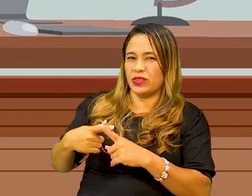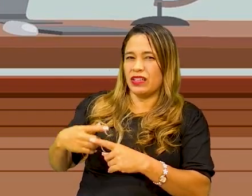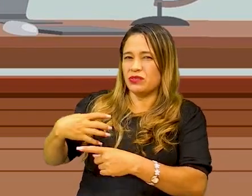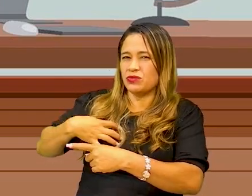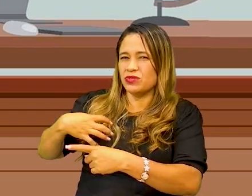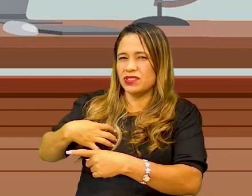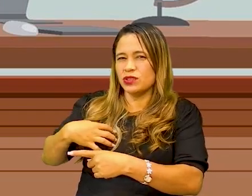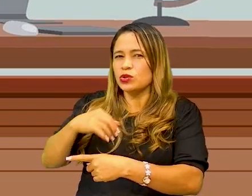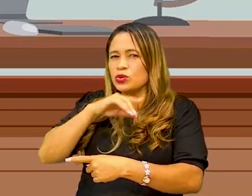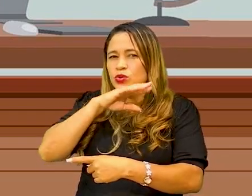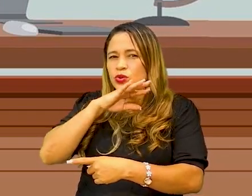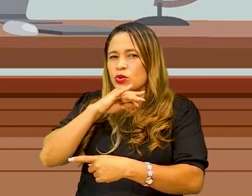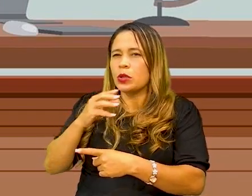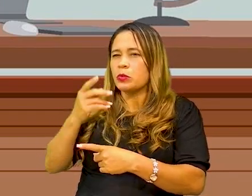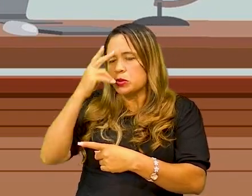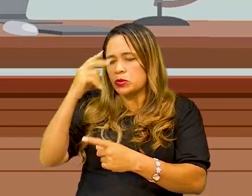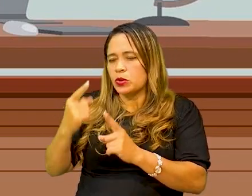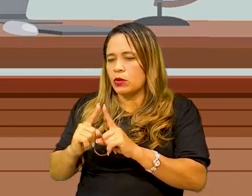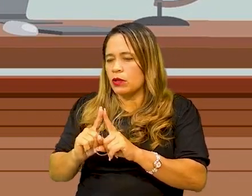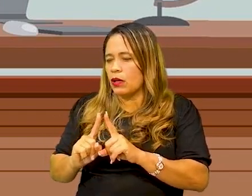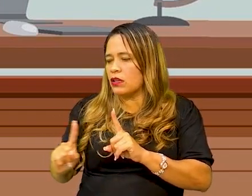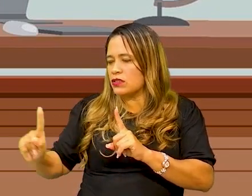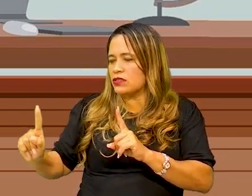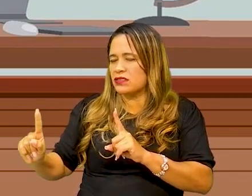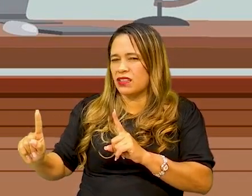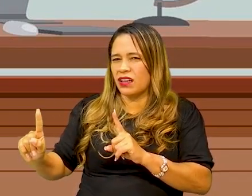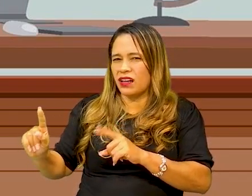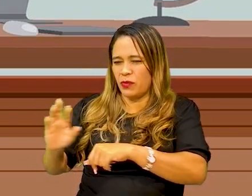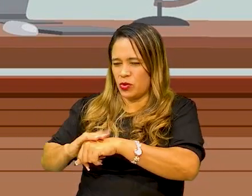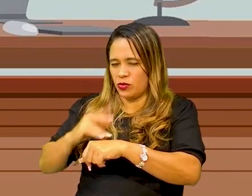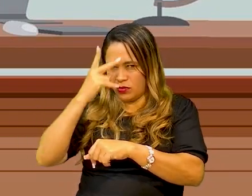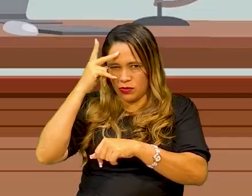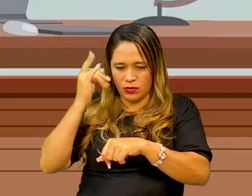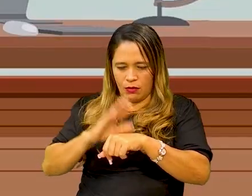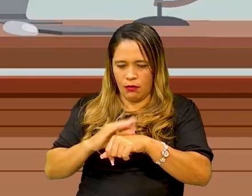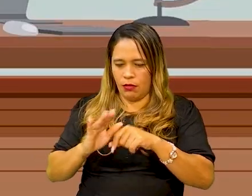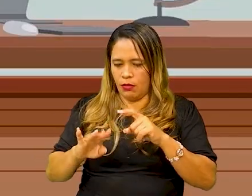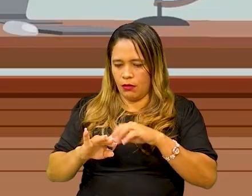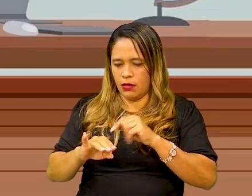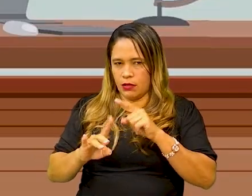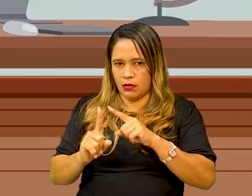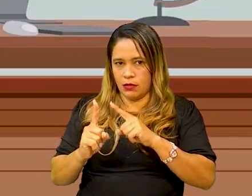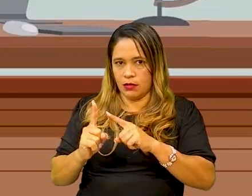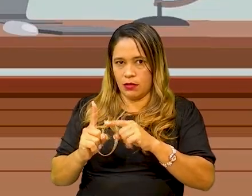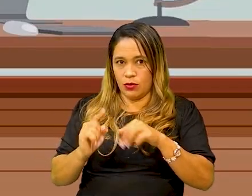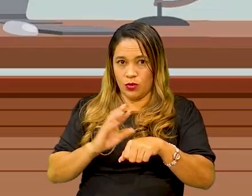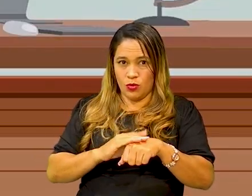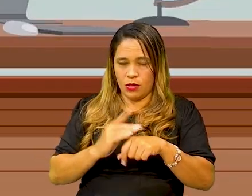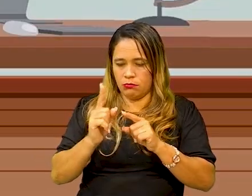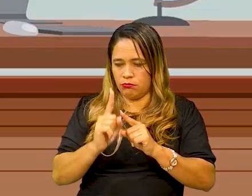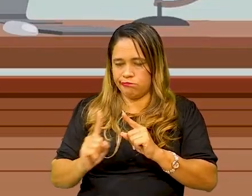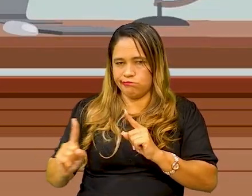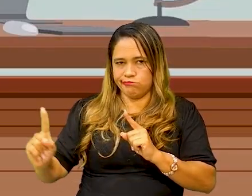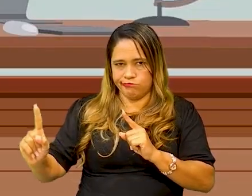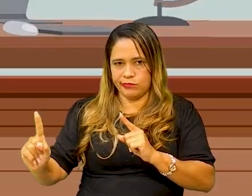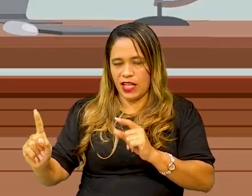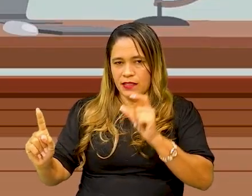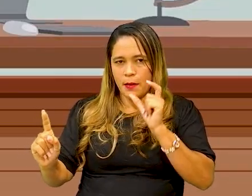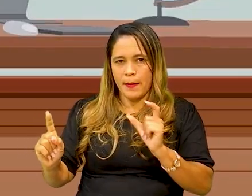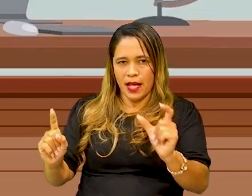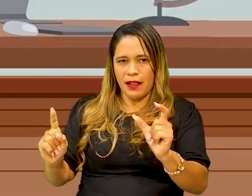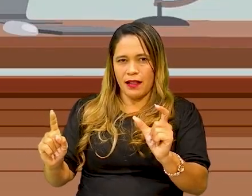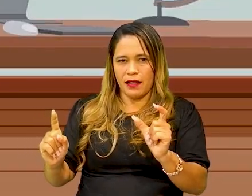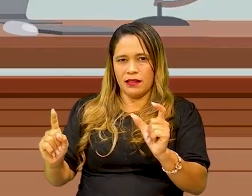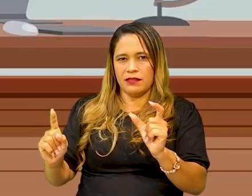eram colocadas como rejeitadas na sociedade, como preconceito da sociedade. E essa palavrinha lepra, ela foi gradualmente